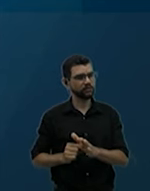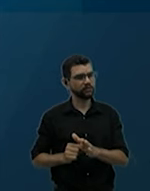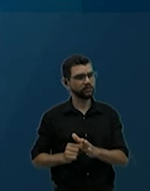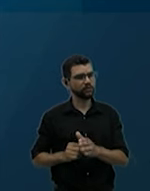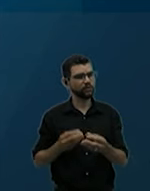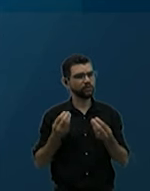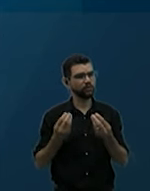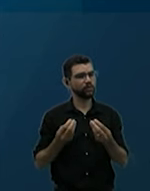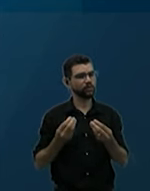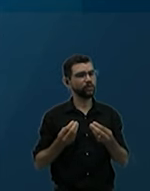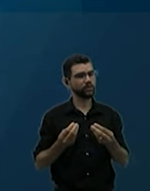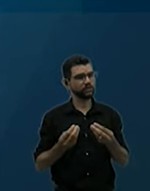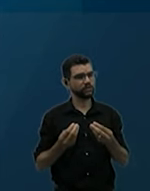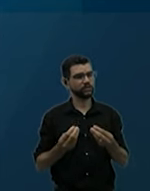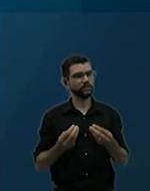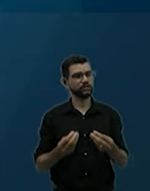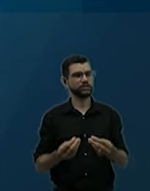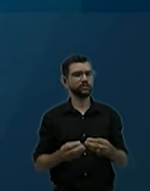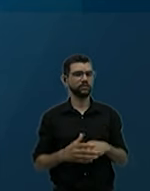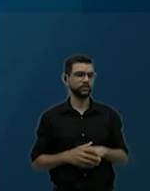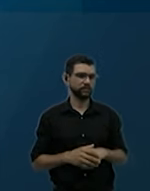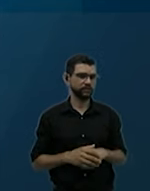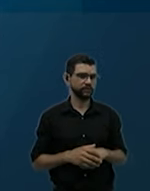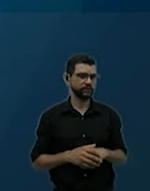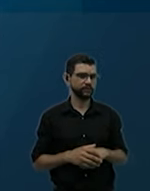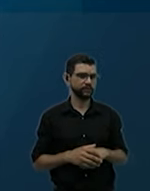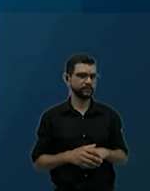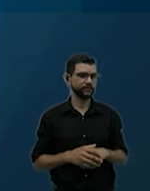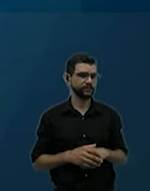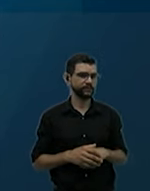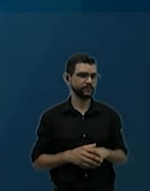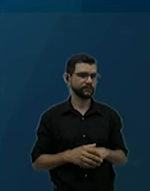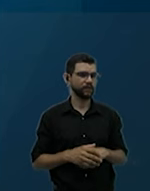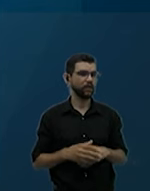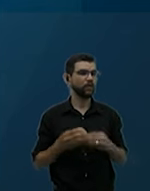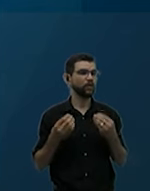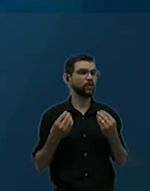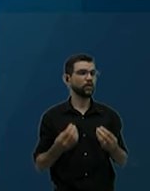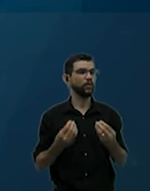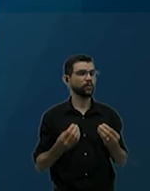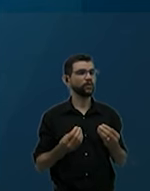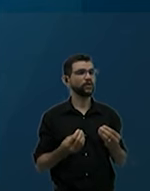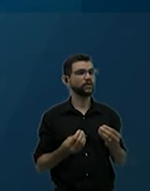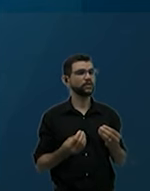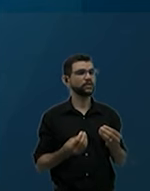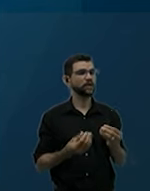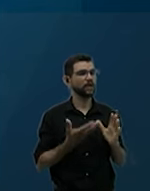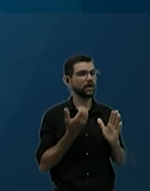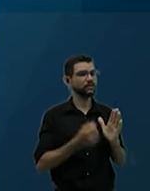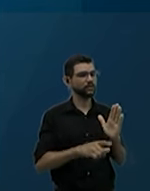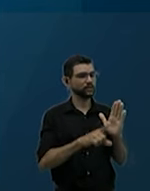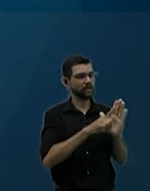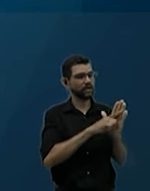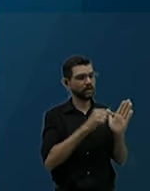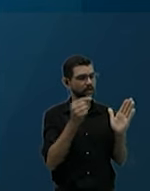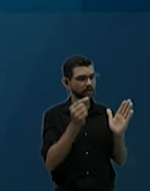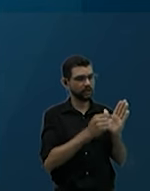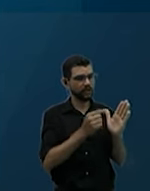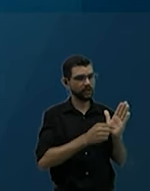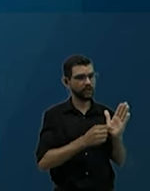como pode se adotar parâmetros relacionados àquela lei? Como pode se adotar, se pensar, se